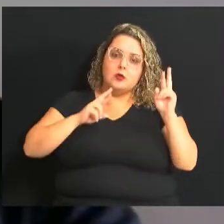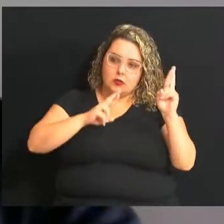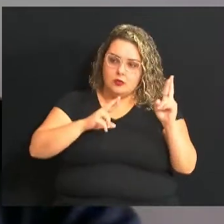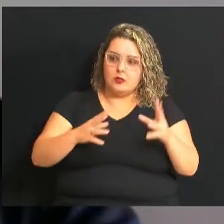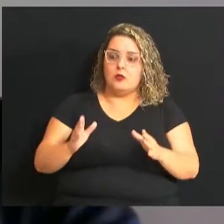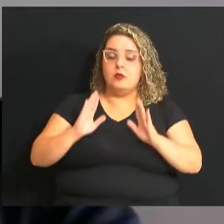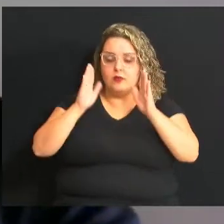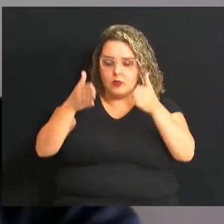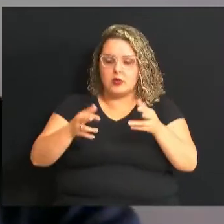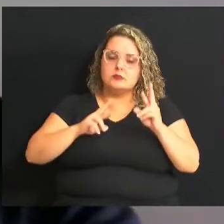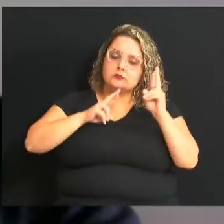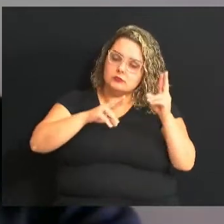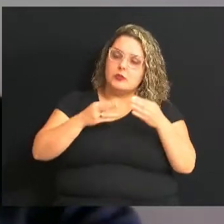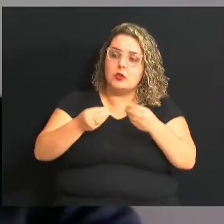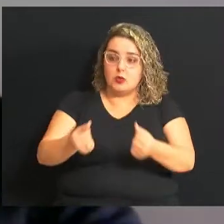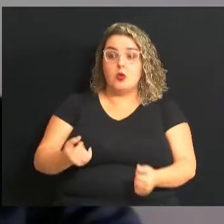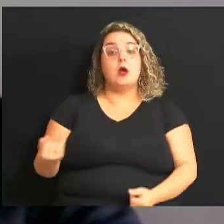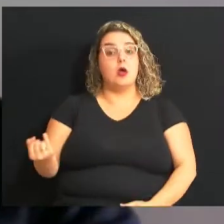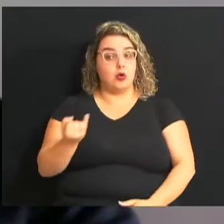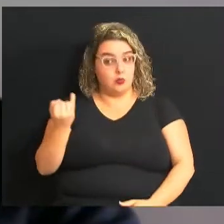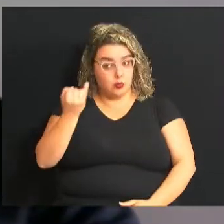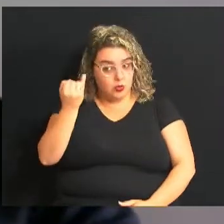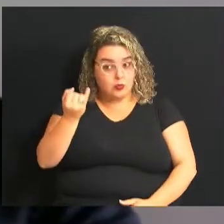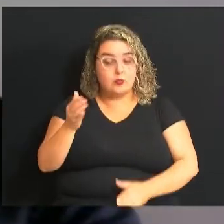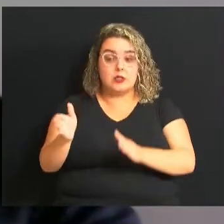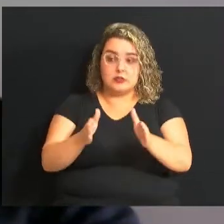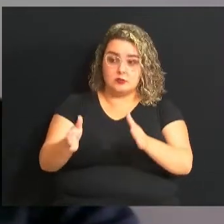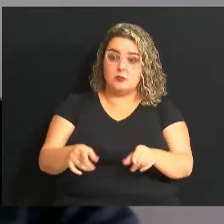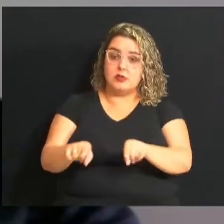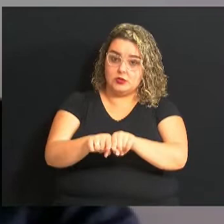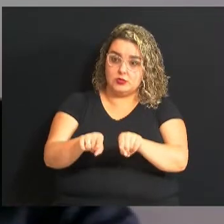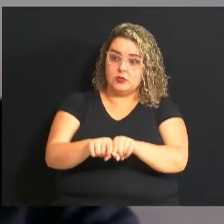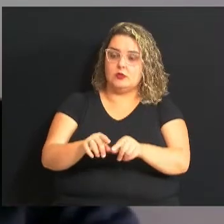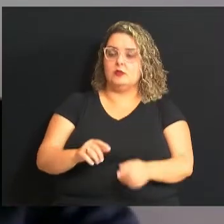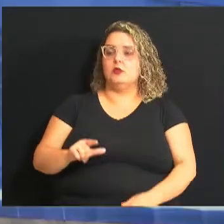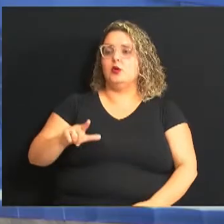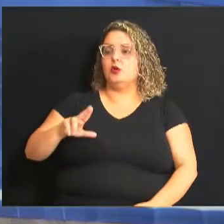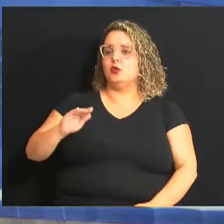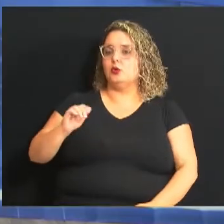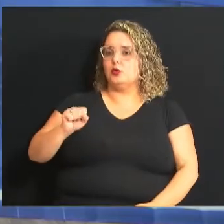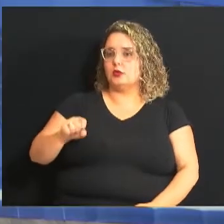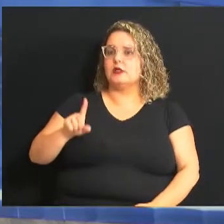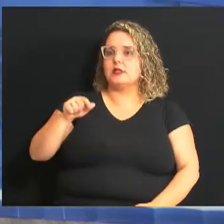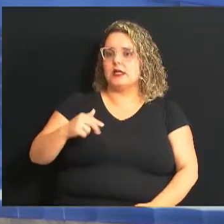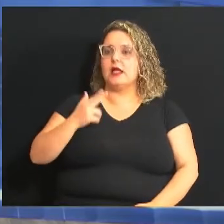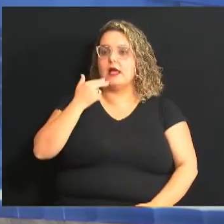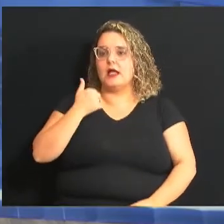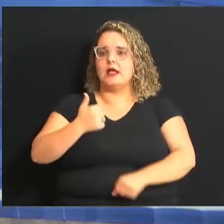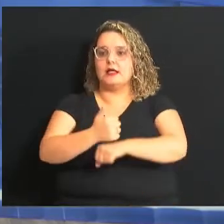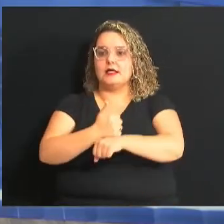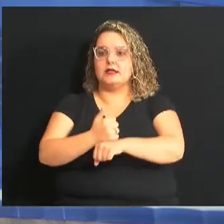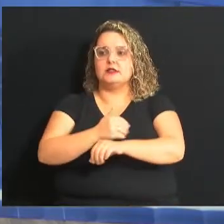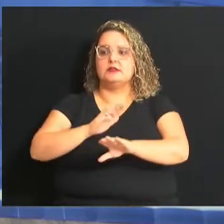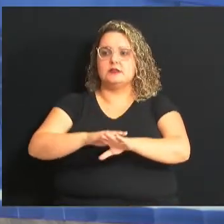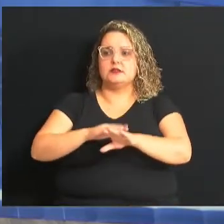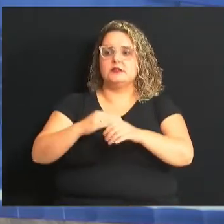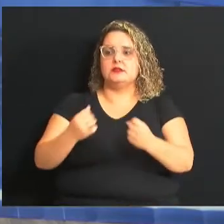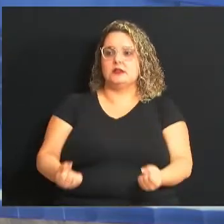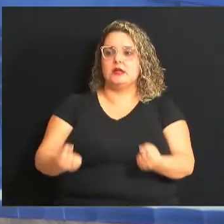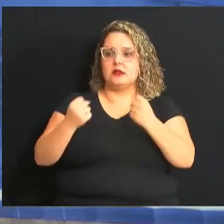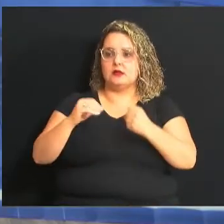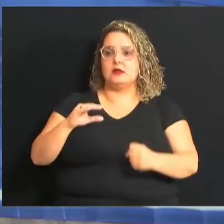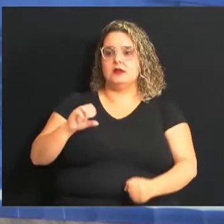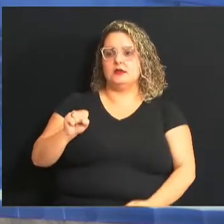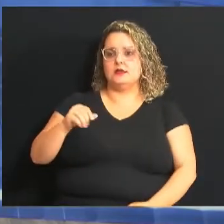qualidade do sono, tá? Que o sono é muito importante para isso também. Lucas Alves, ele é nutricionista, atua na Academia Smart Fit, aceitou